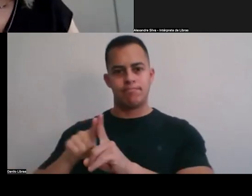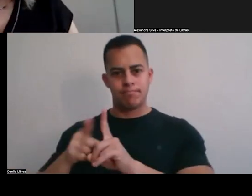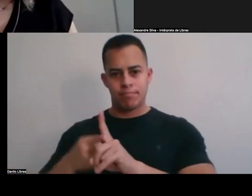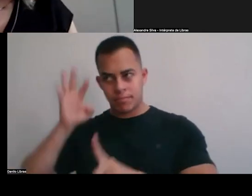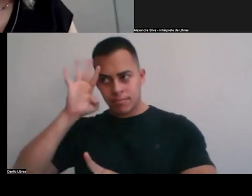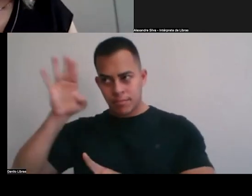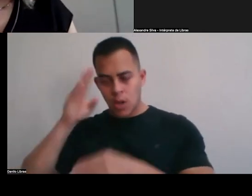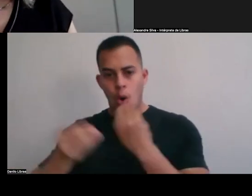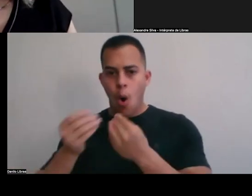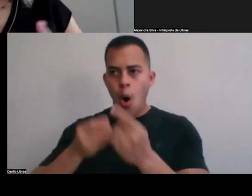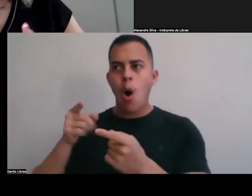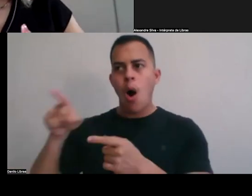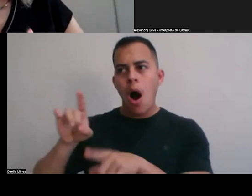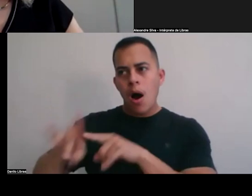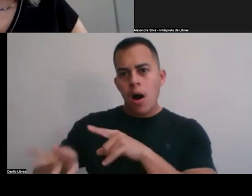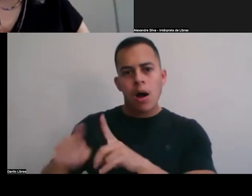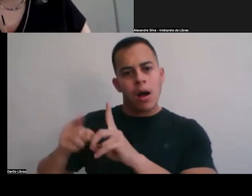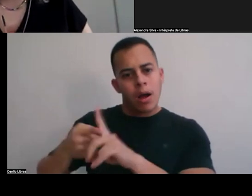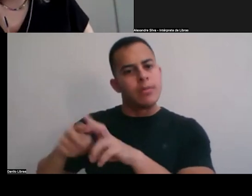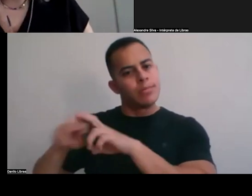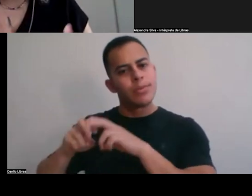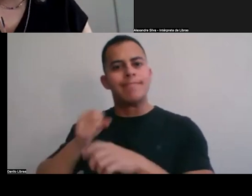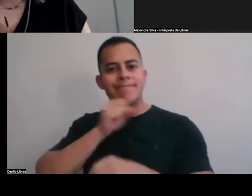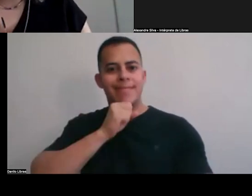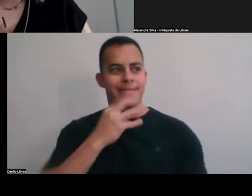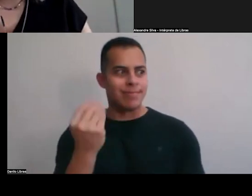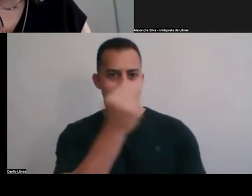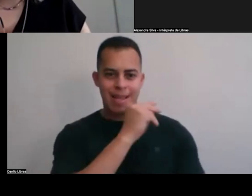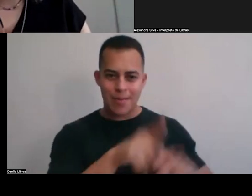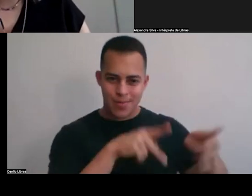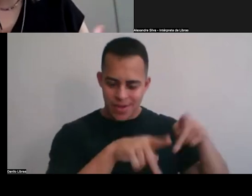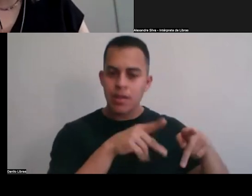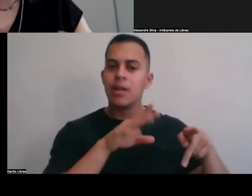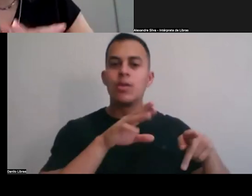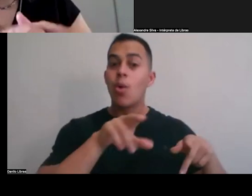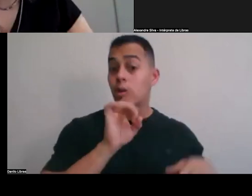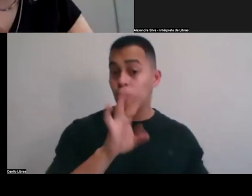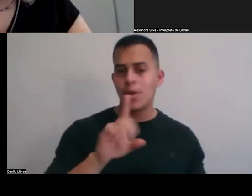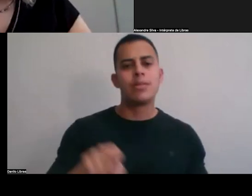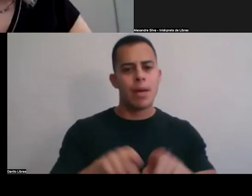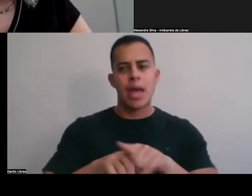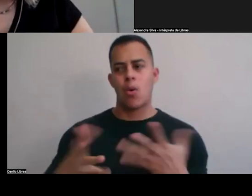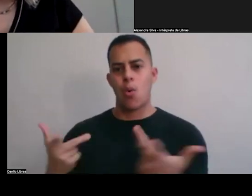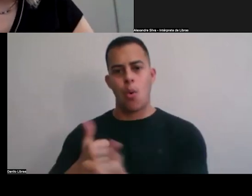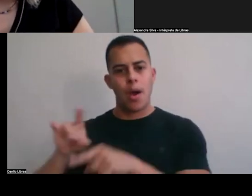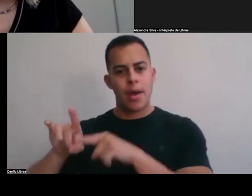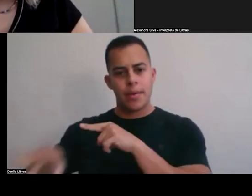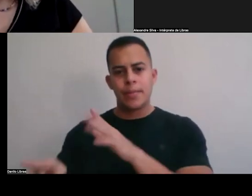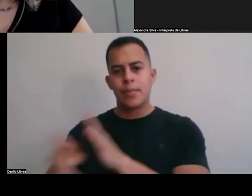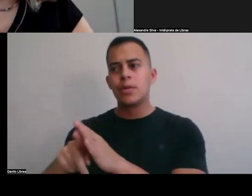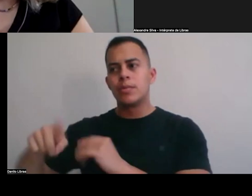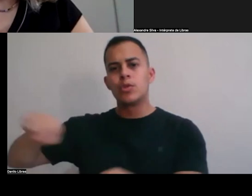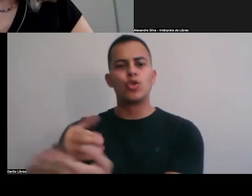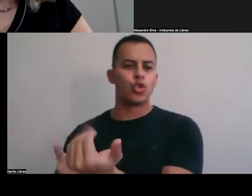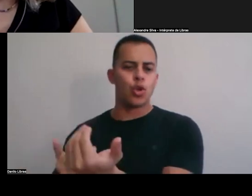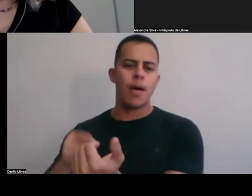pensando em fertilidade, claro, né, em função do envelhecimento da população, mas não só nisso, também na qualidade espermática em si, mesmo de indivíduos mais jovens.